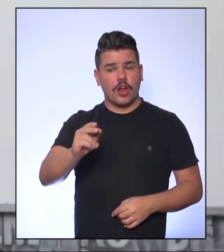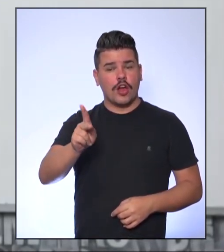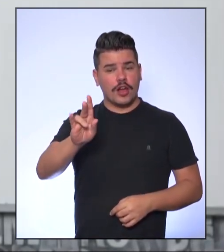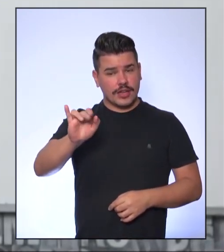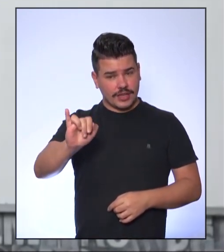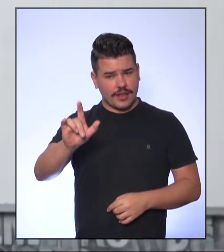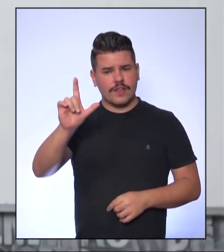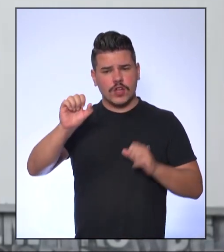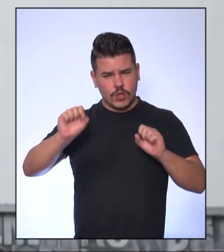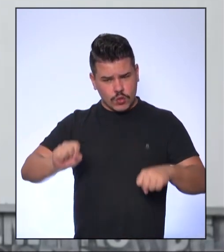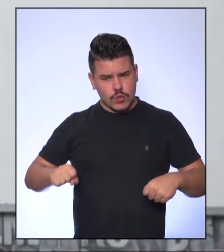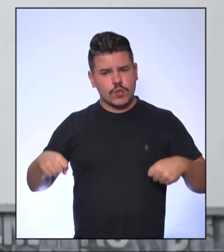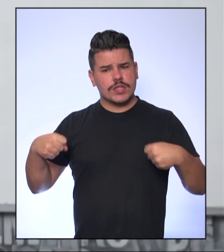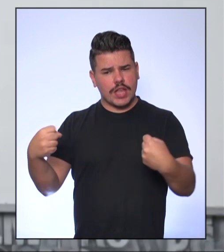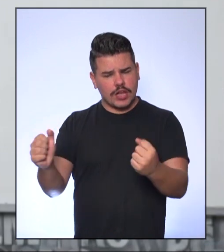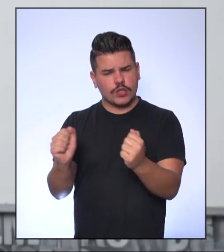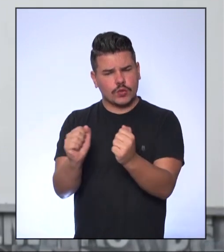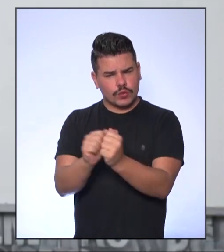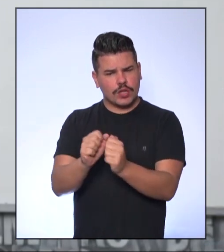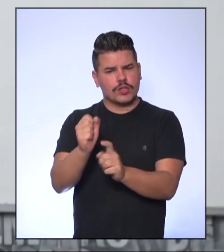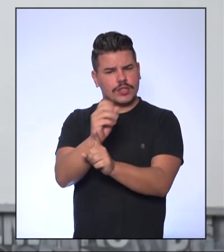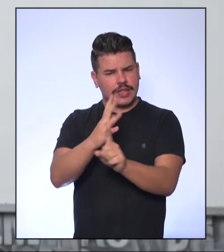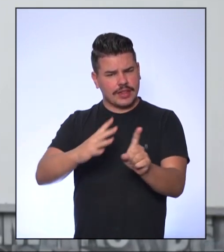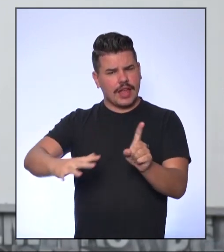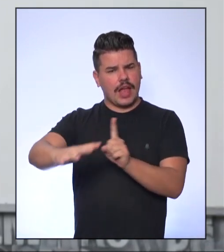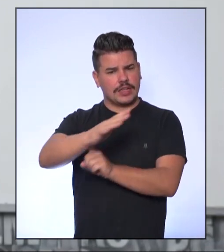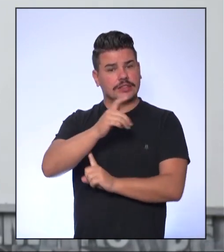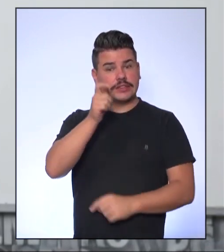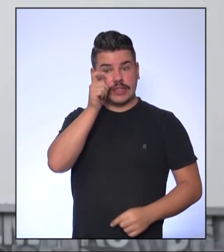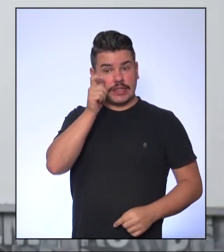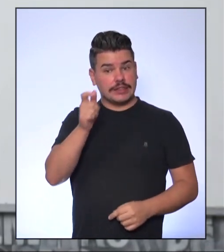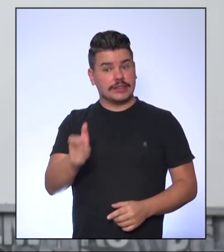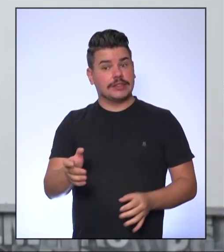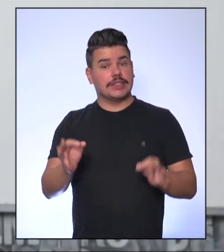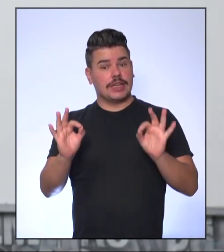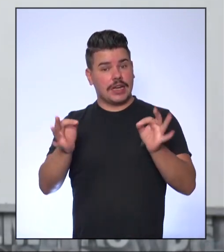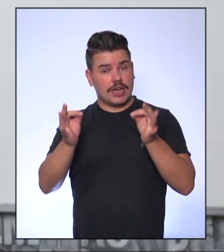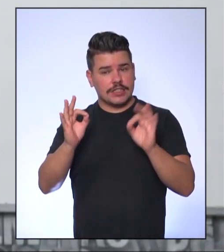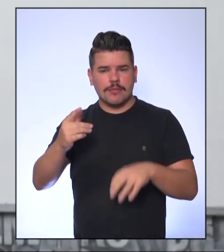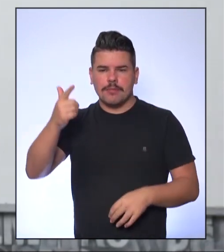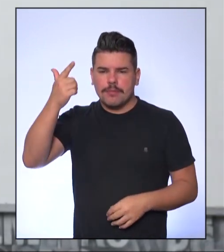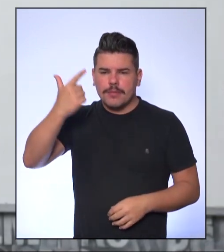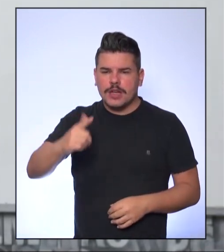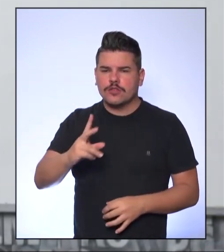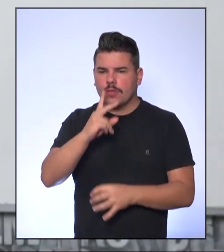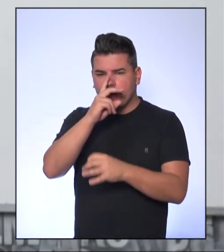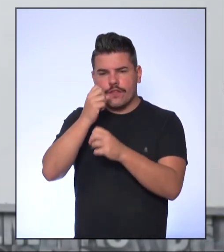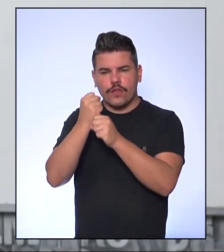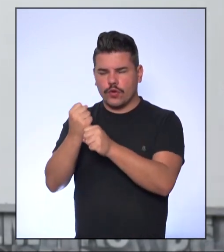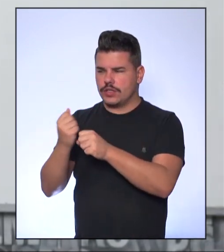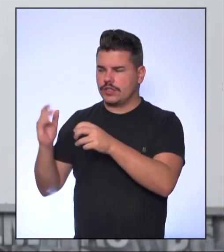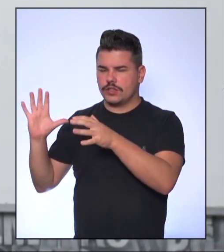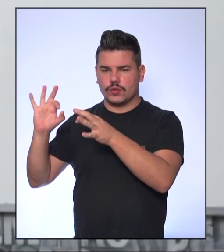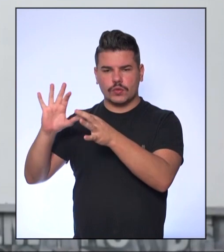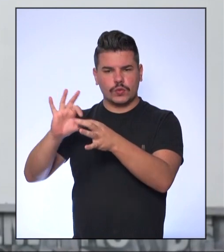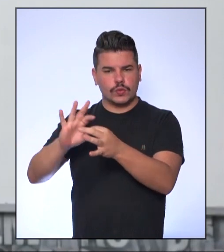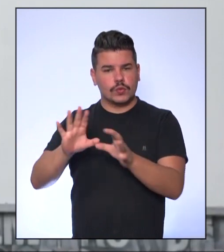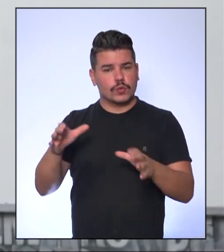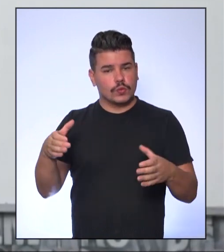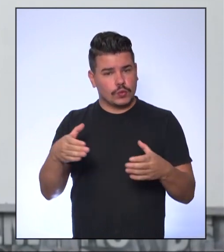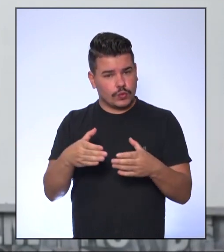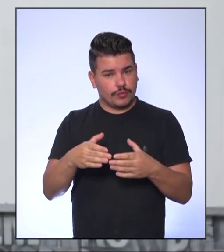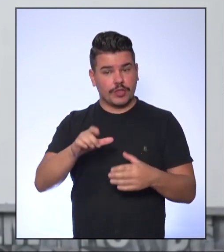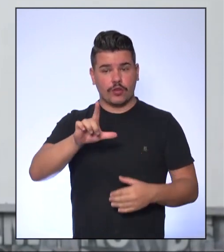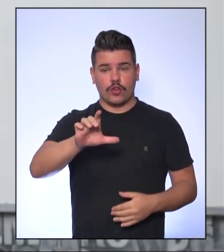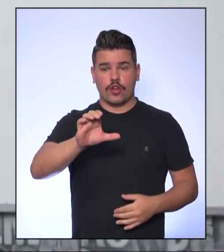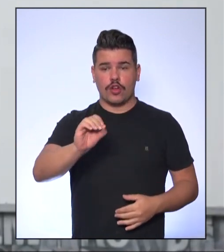sociedade. Ah, interessante. Mais uma corrente. Aqui, Locke, eu vou